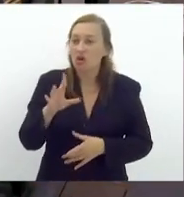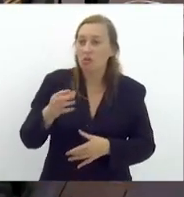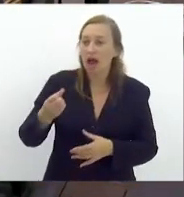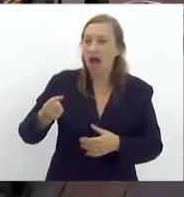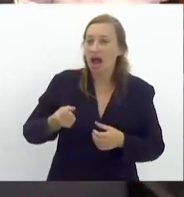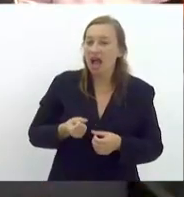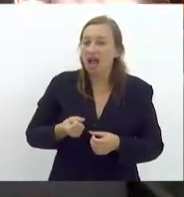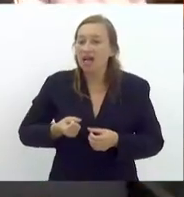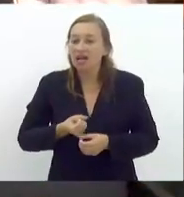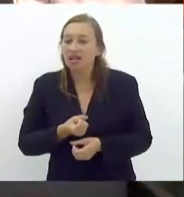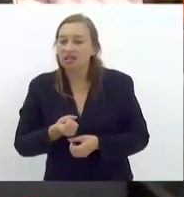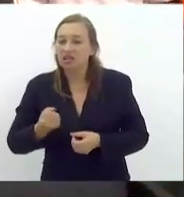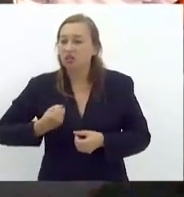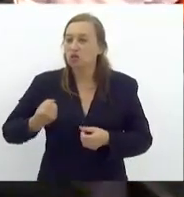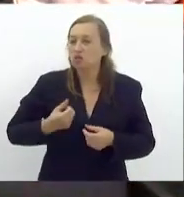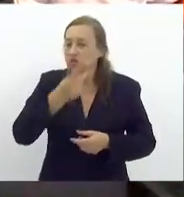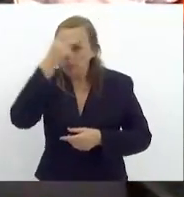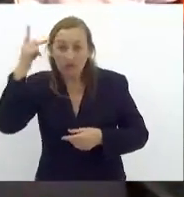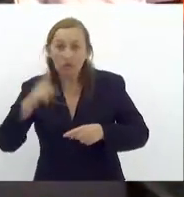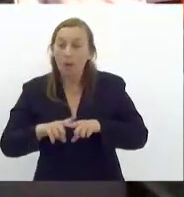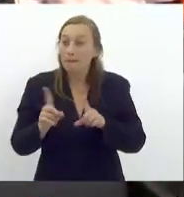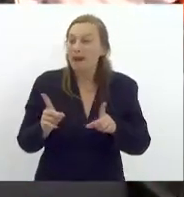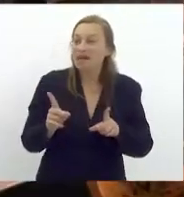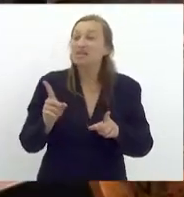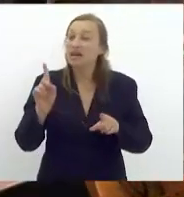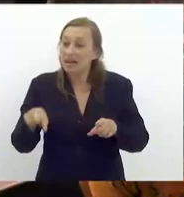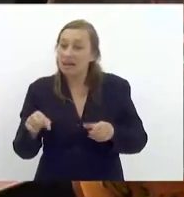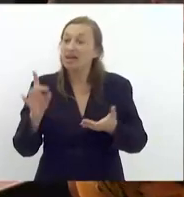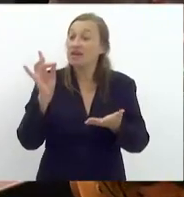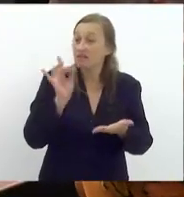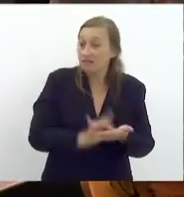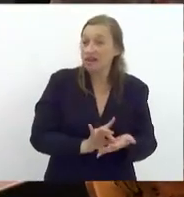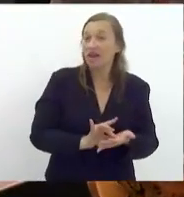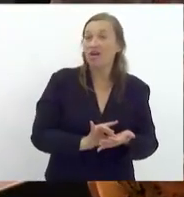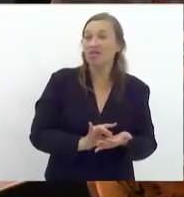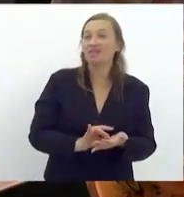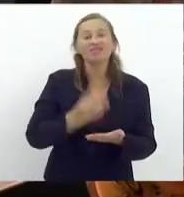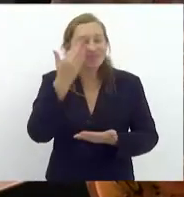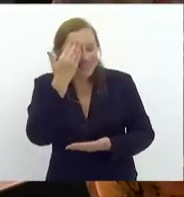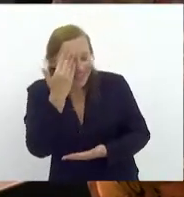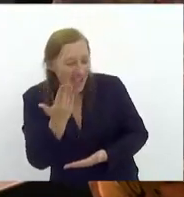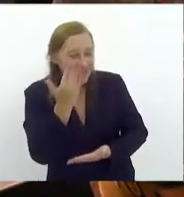a parada tá acontecendo de fato real Muito obrigado